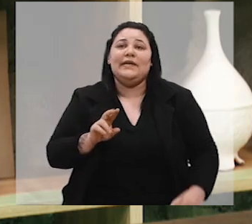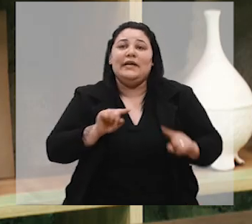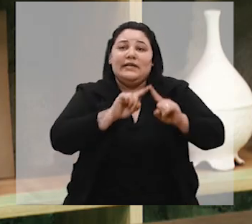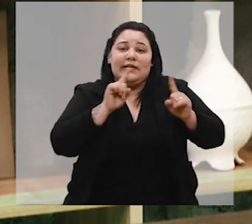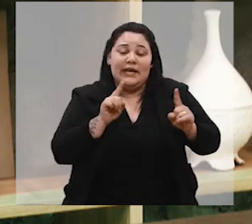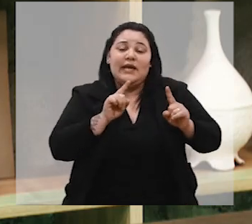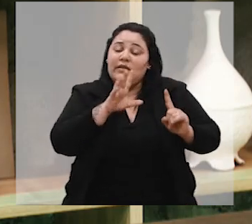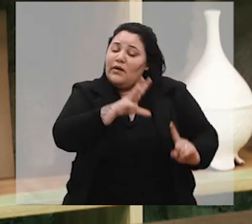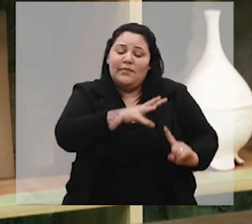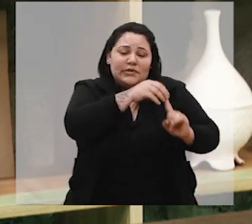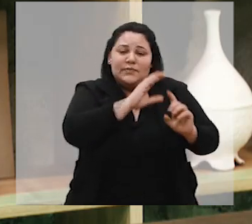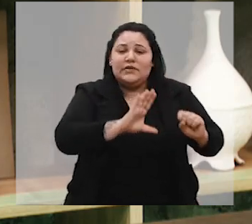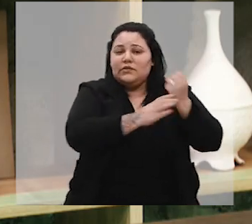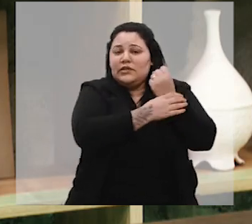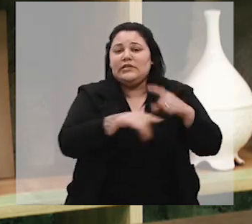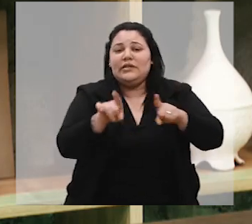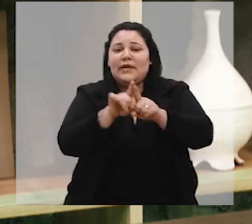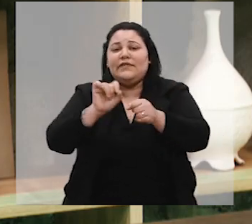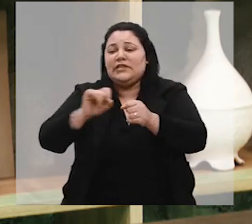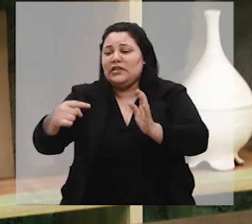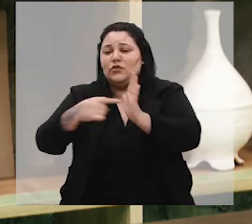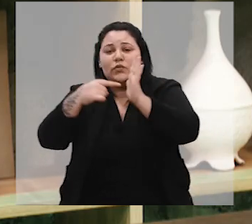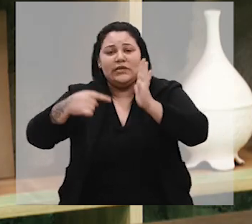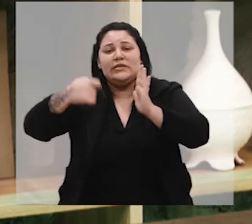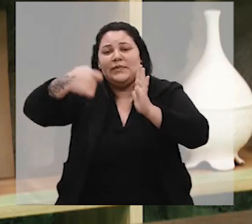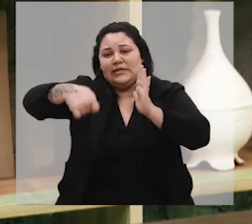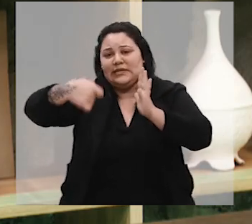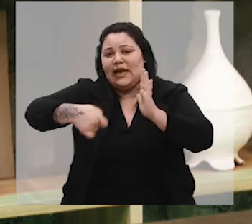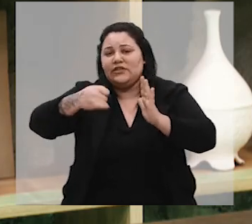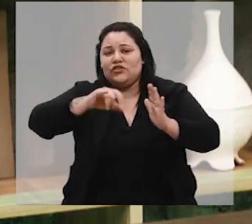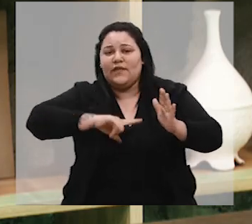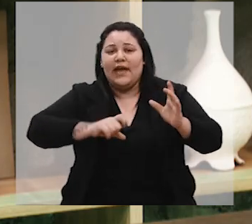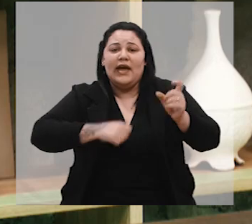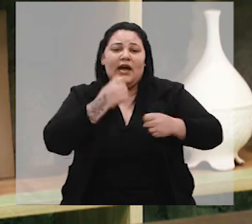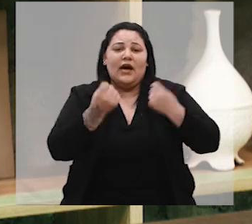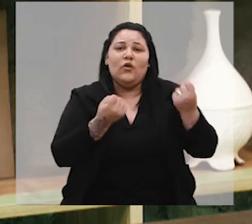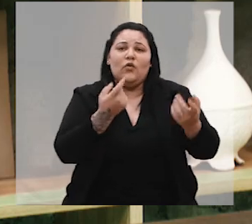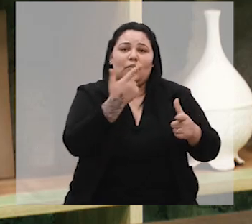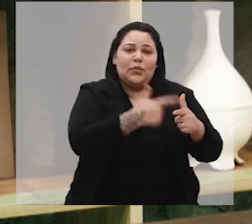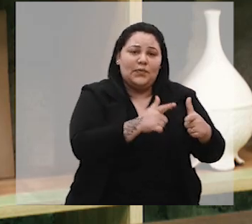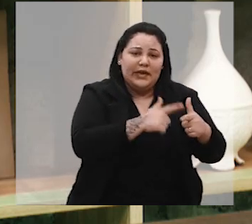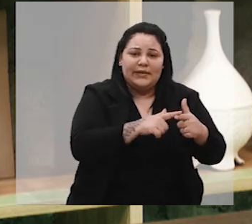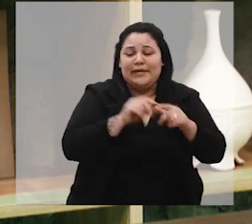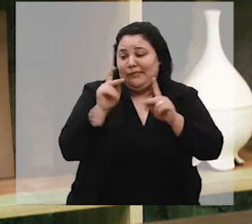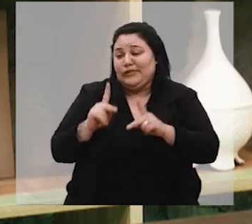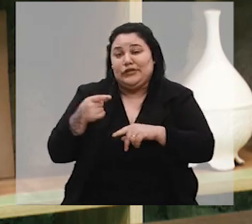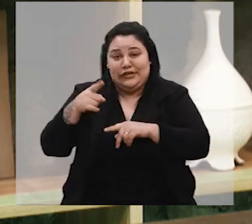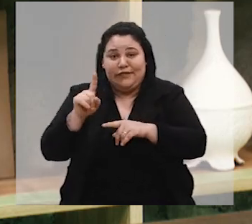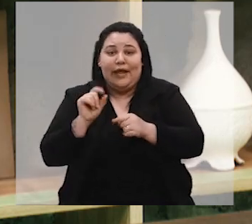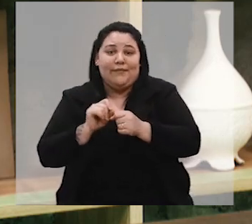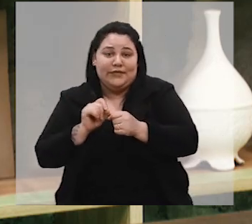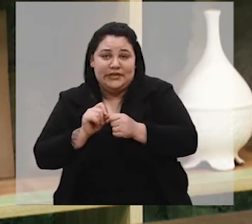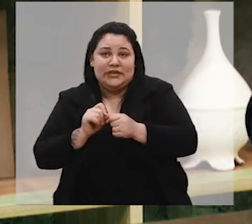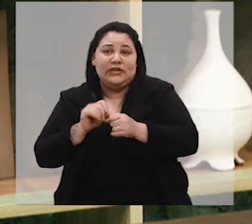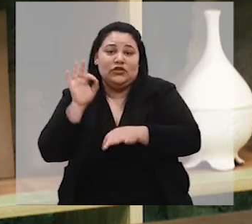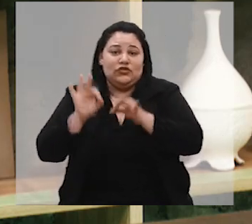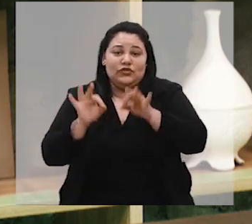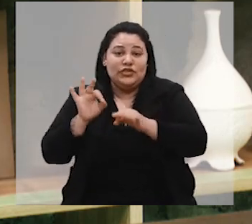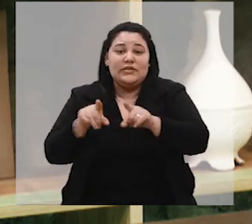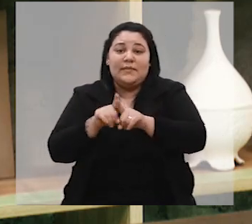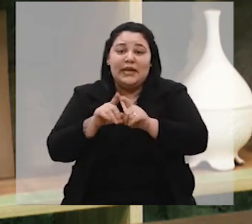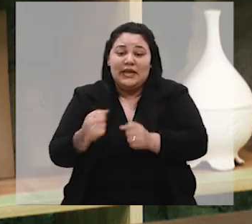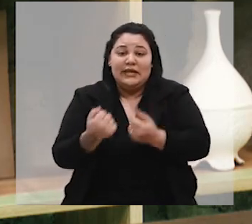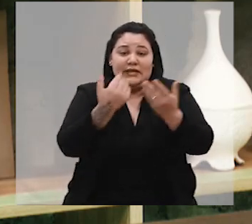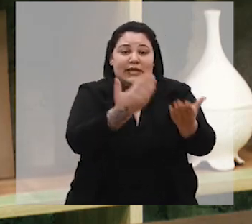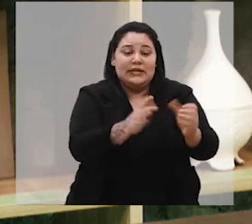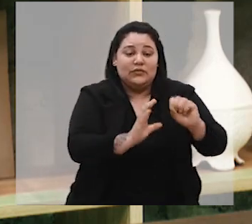acaba sendo nossa principal fonte para denúncia, para encaminhamento dessa irregularidade, que vão lá no front, seja para fazer uma apreensão ou dar